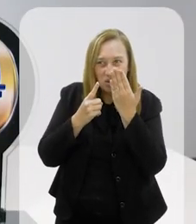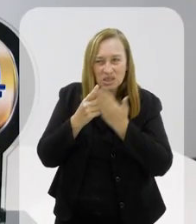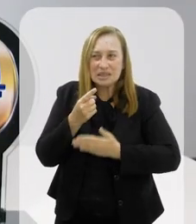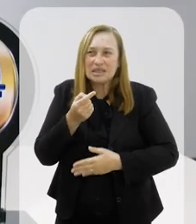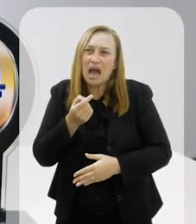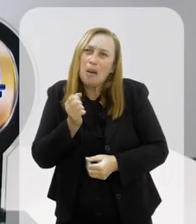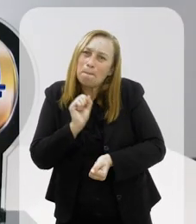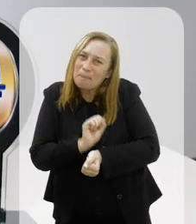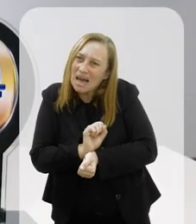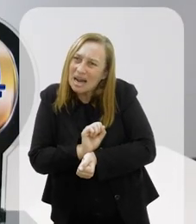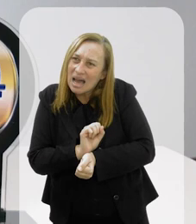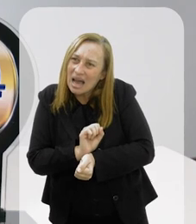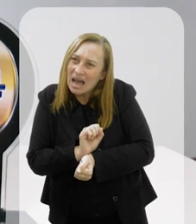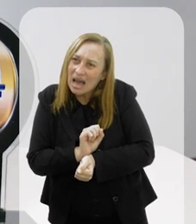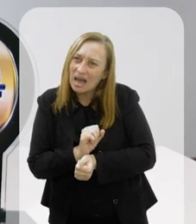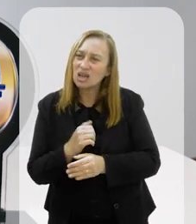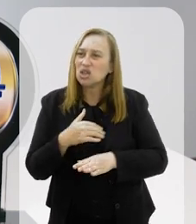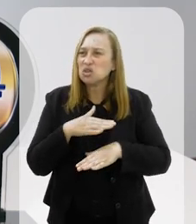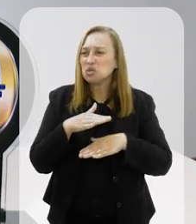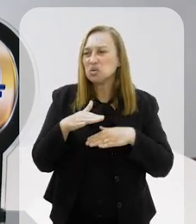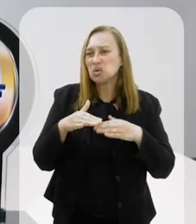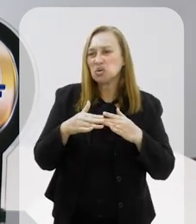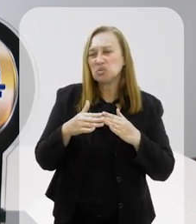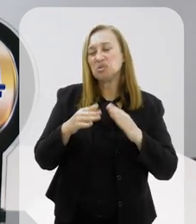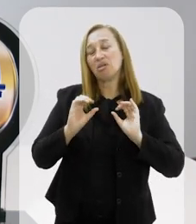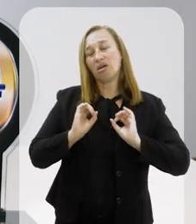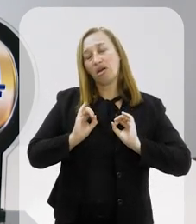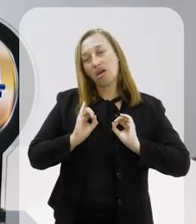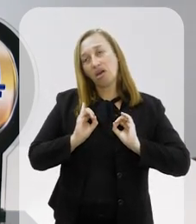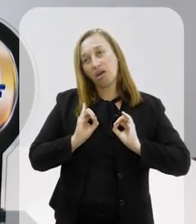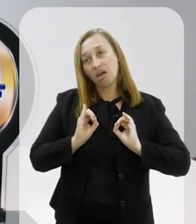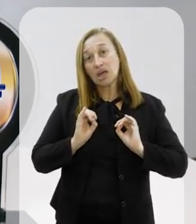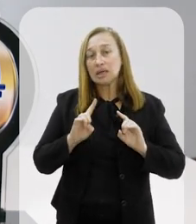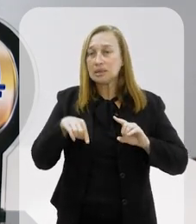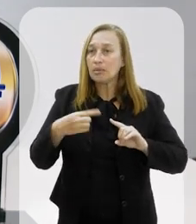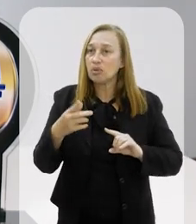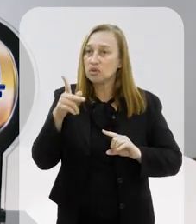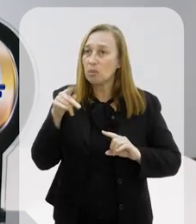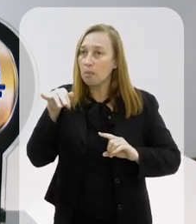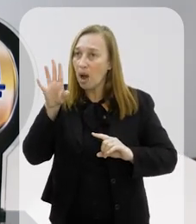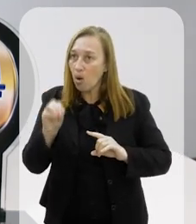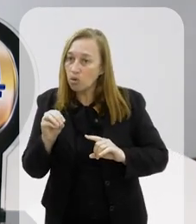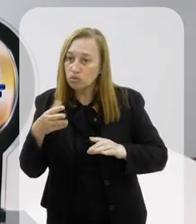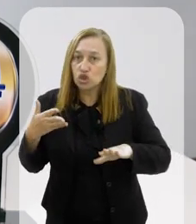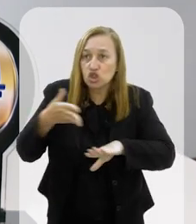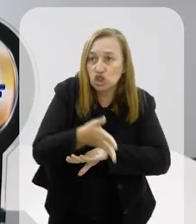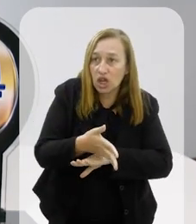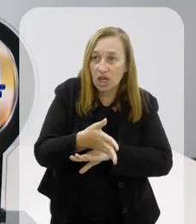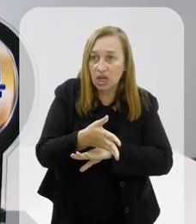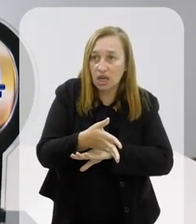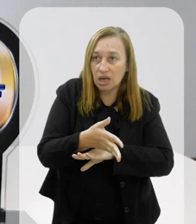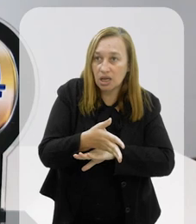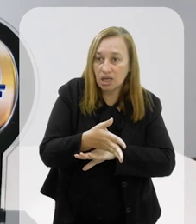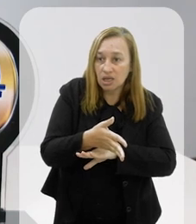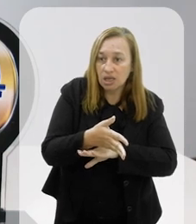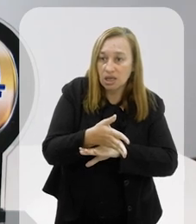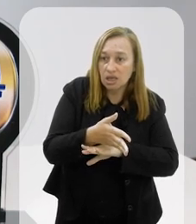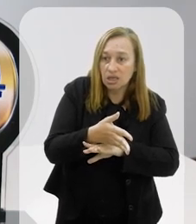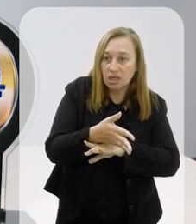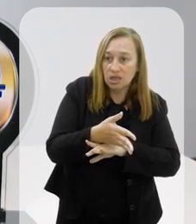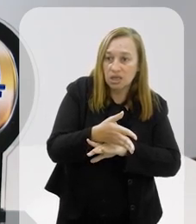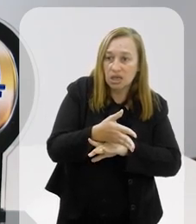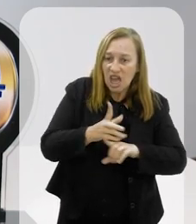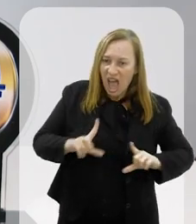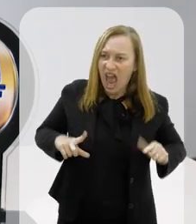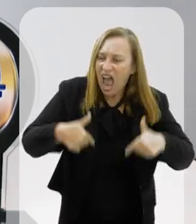pouco eu achava um pouco estagnado todo mundo na zona de conforto e aí o Paulo Barros chega pega pelo colarinho dá dois